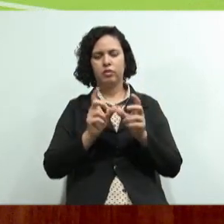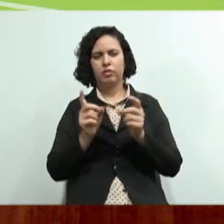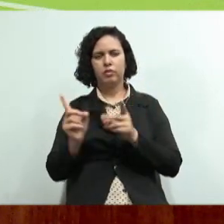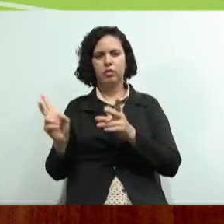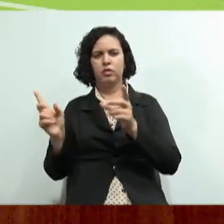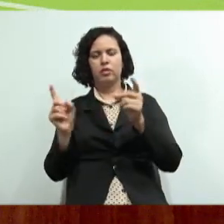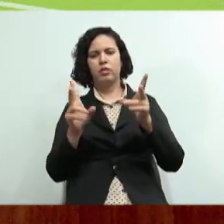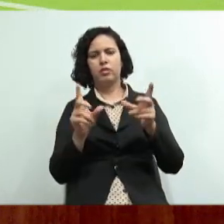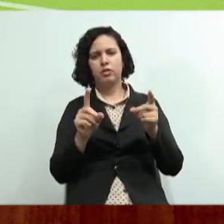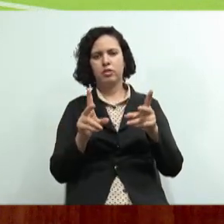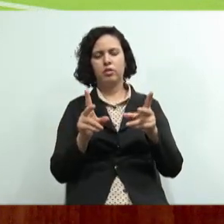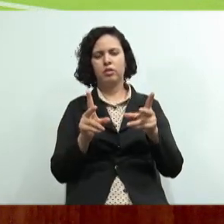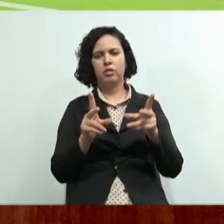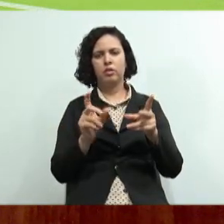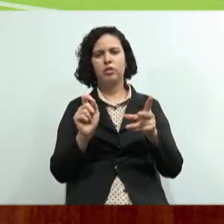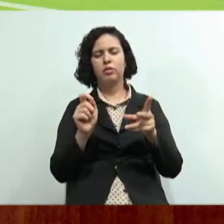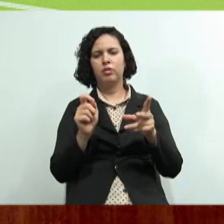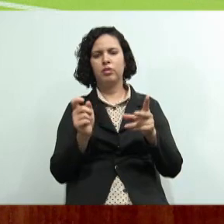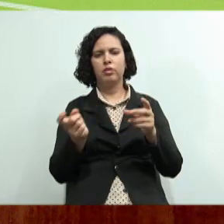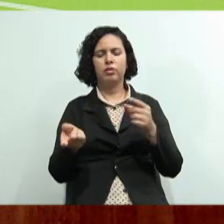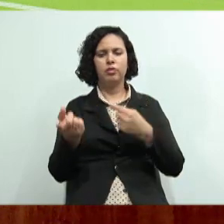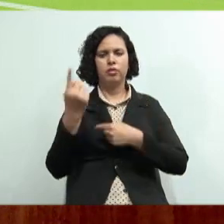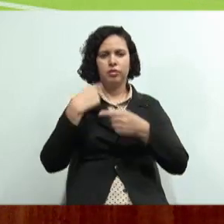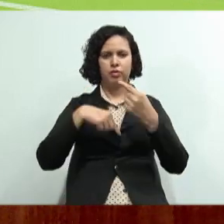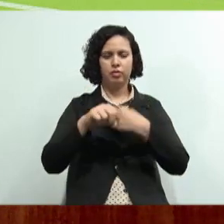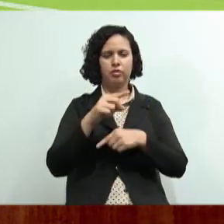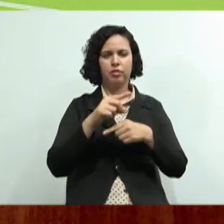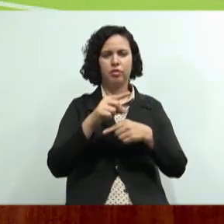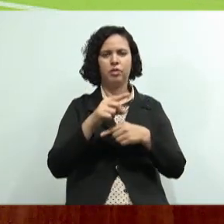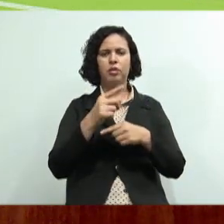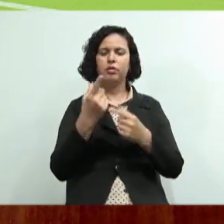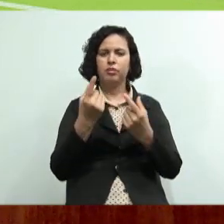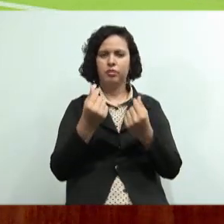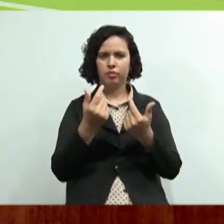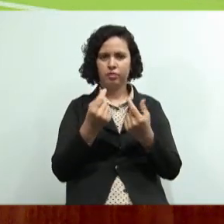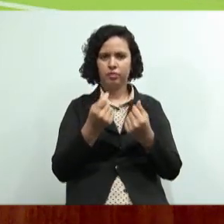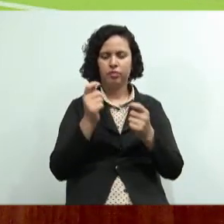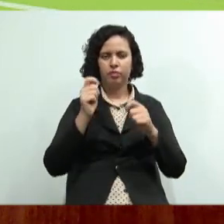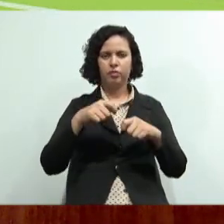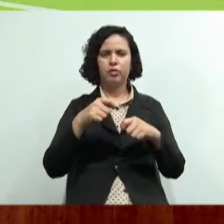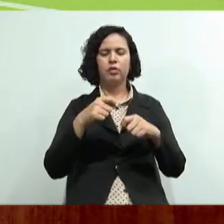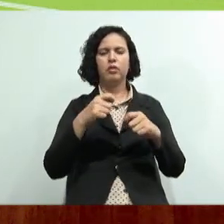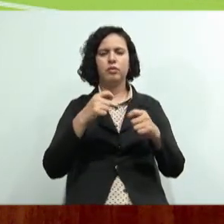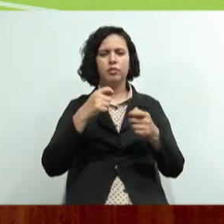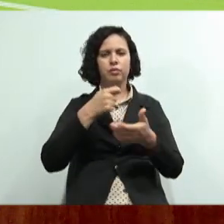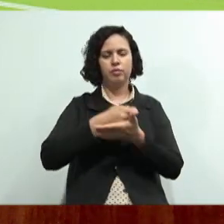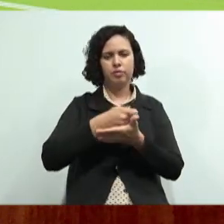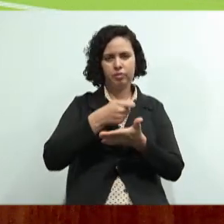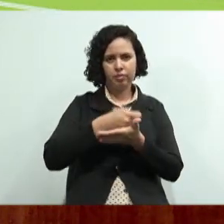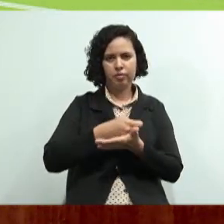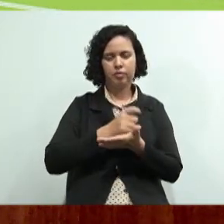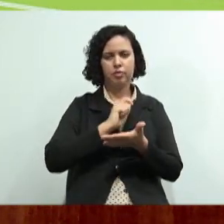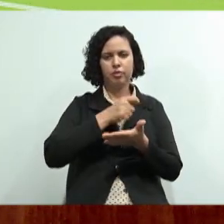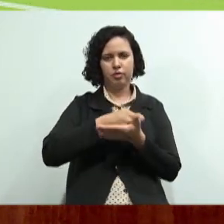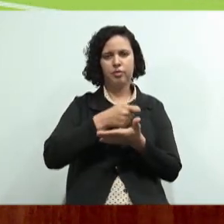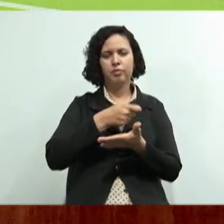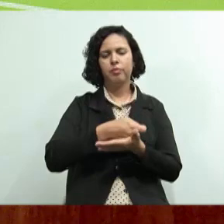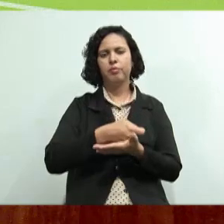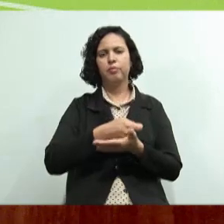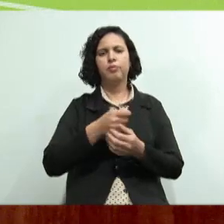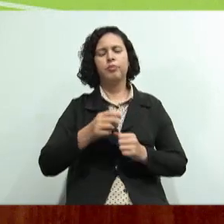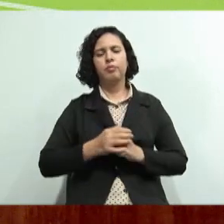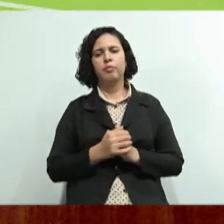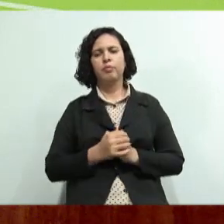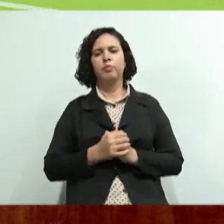vender, fazer uma receita daquele produto para com esse dinheiro ele começar a pagar o financiamento. Então a